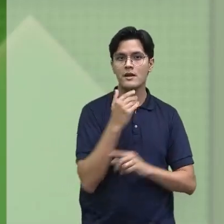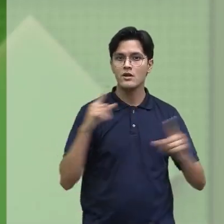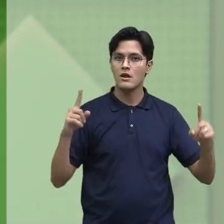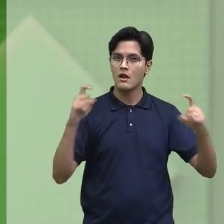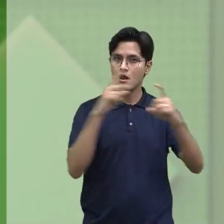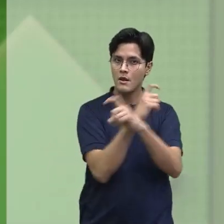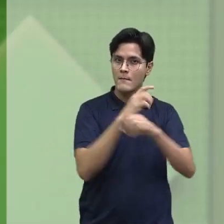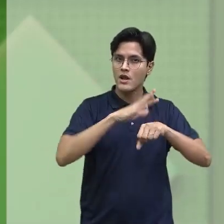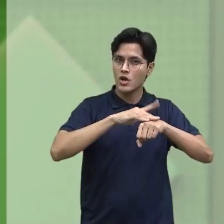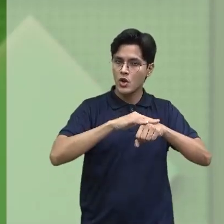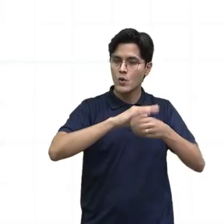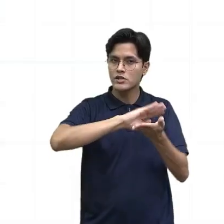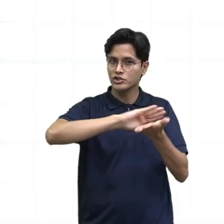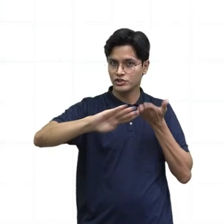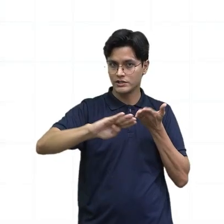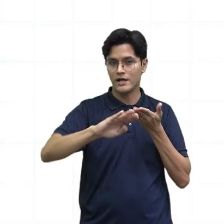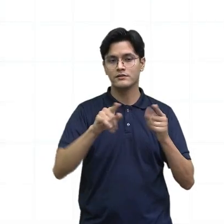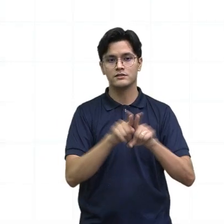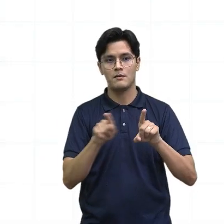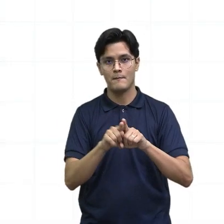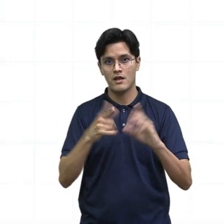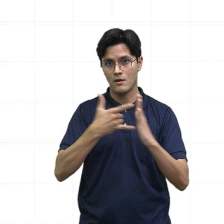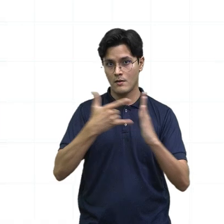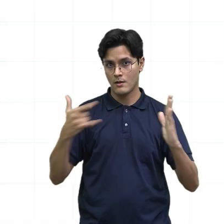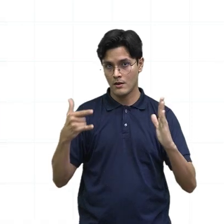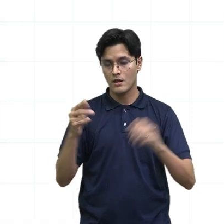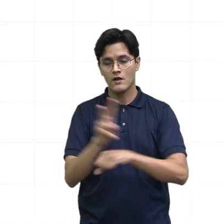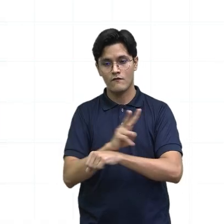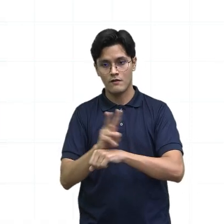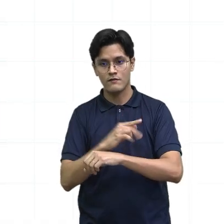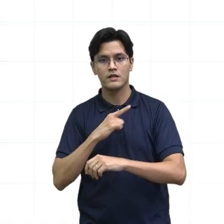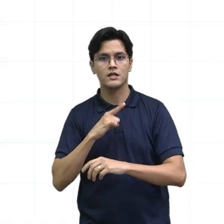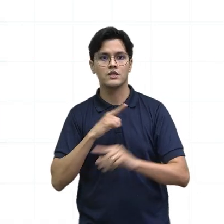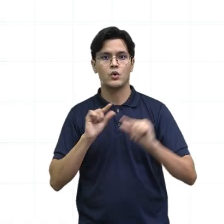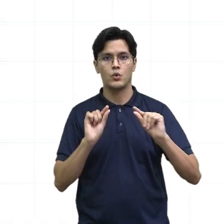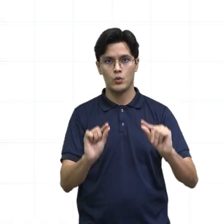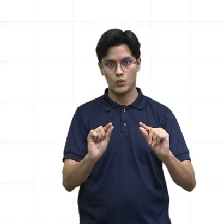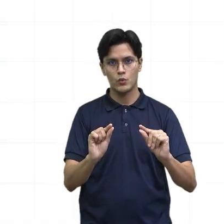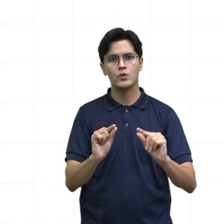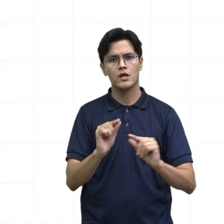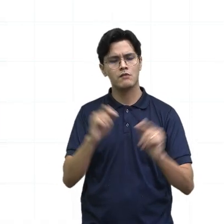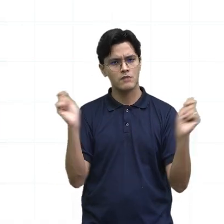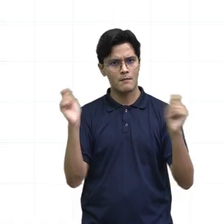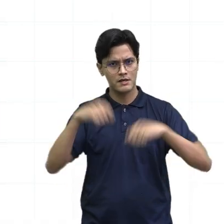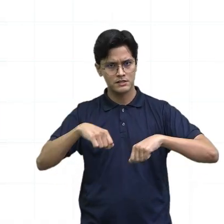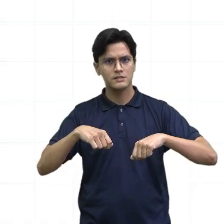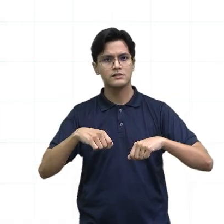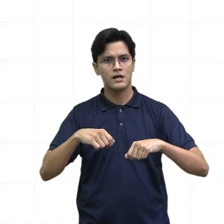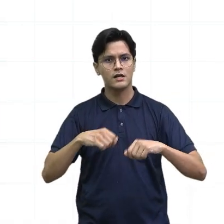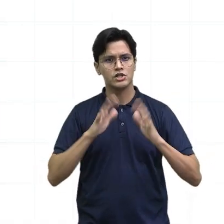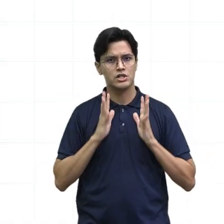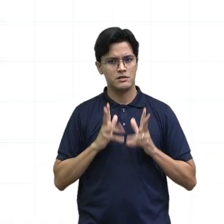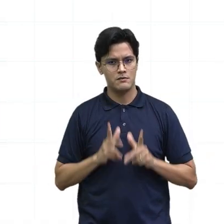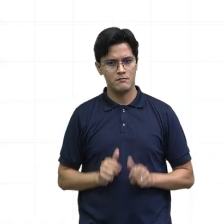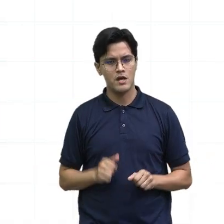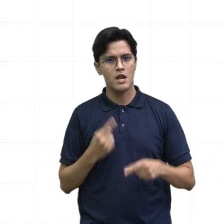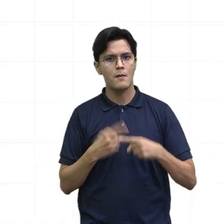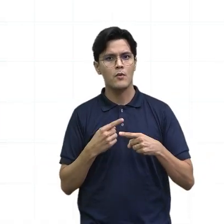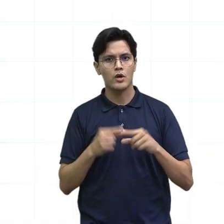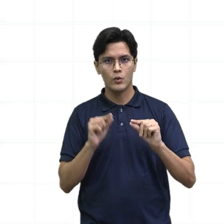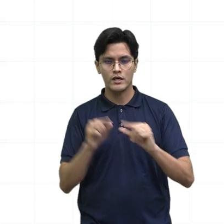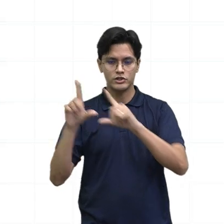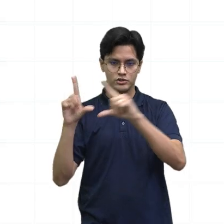E o ultravioleta, observe aí, apresenta uma boa eficiência na descontaminação, pois reduz a multiplicação de